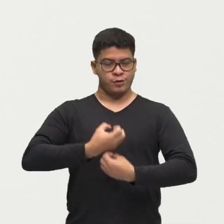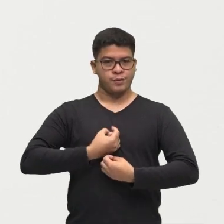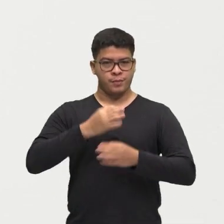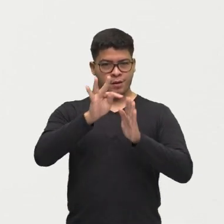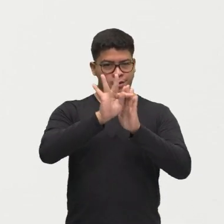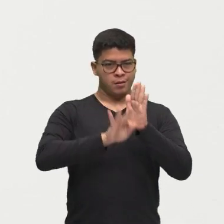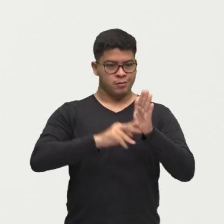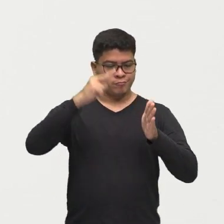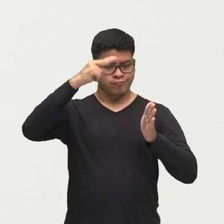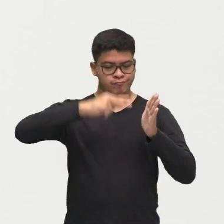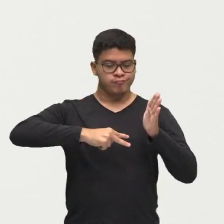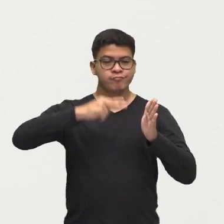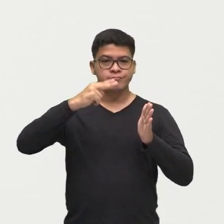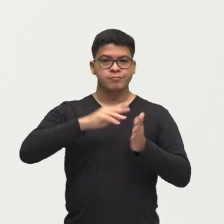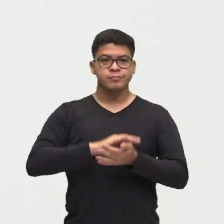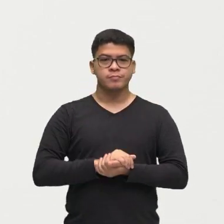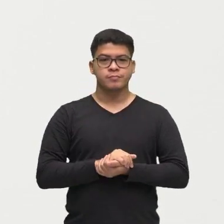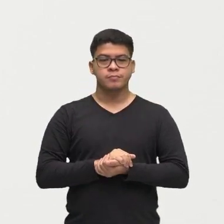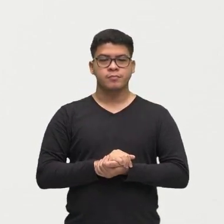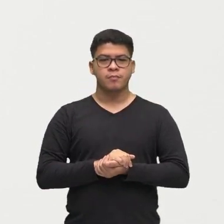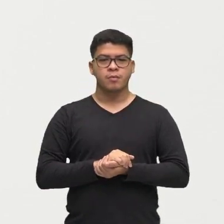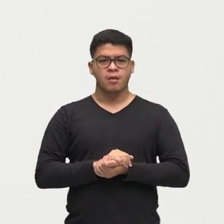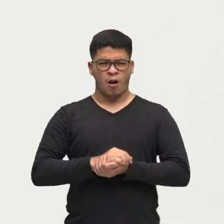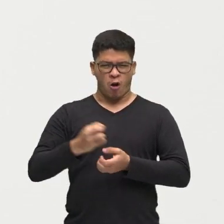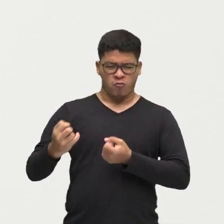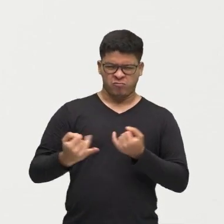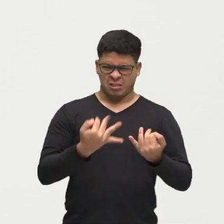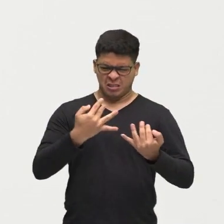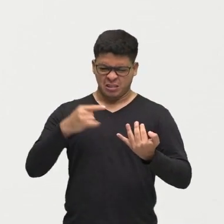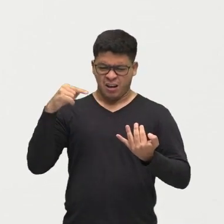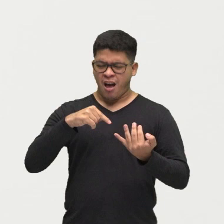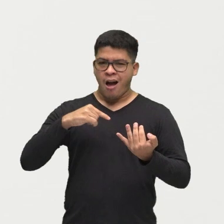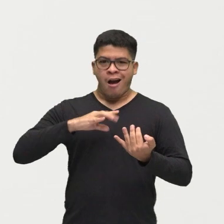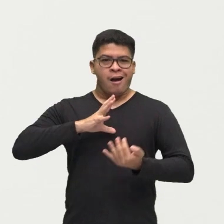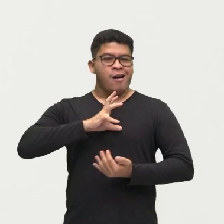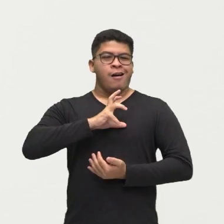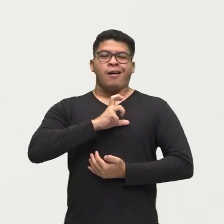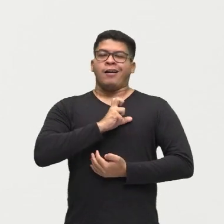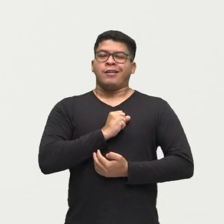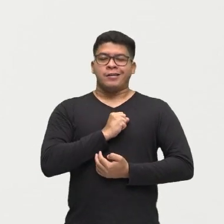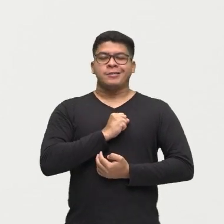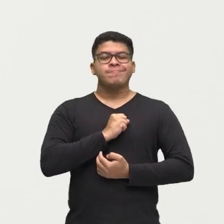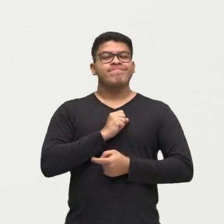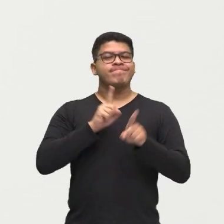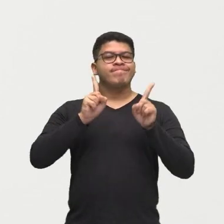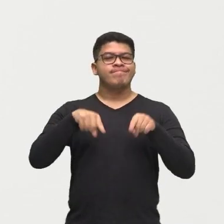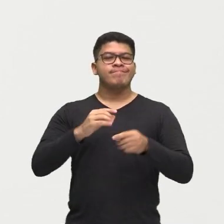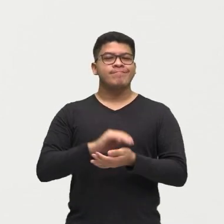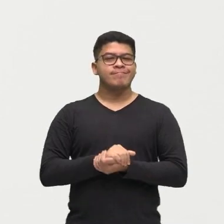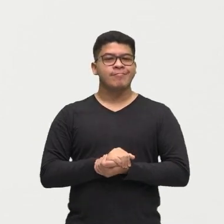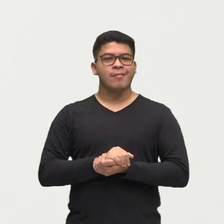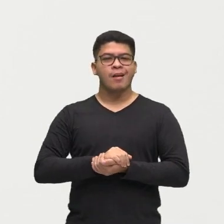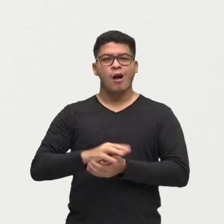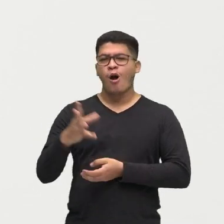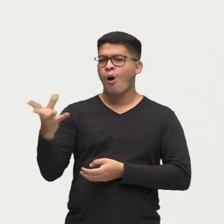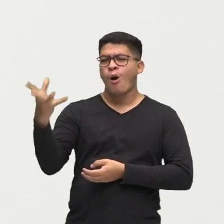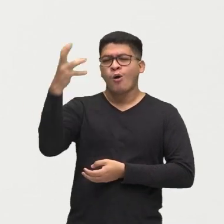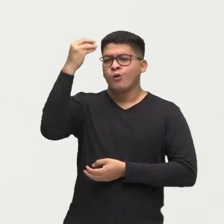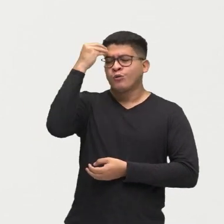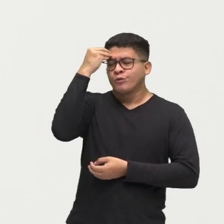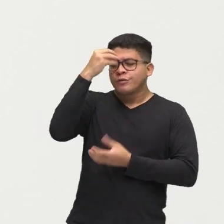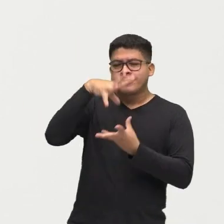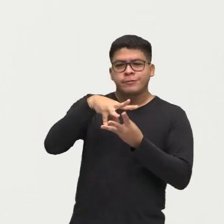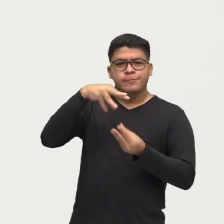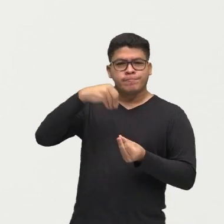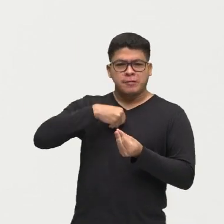texto e responda a questão. Este inferno de amar, como eu amo. Quem mo pôs aqui na minha alma? Quem foi?